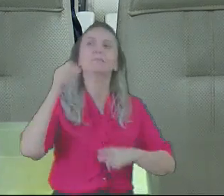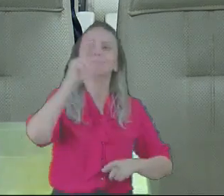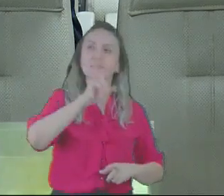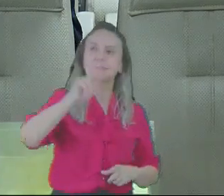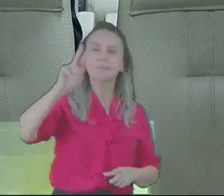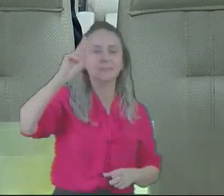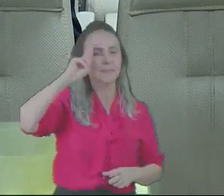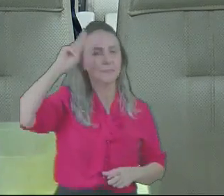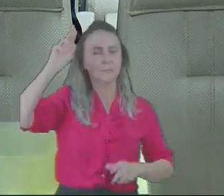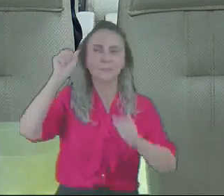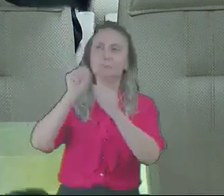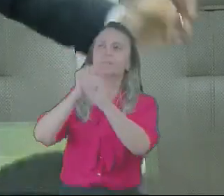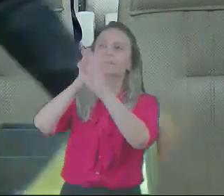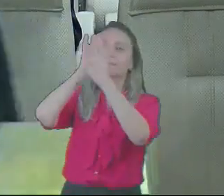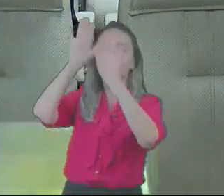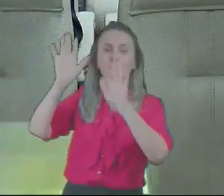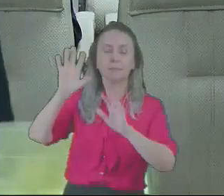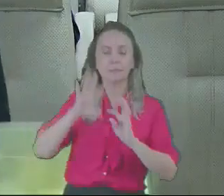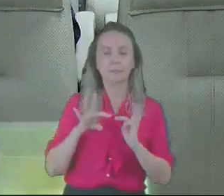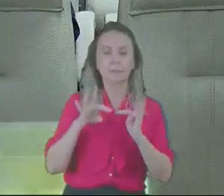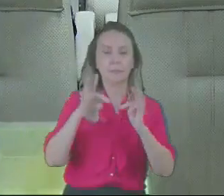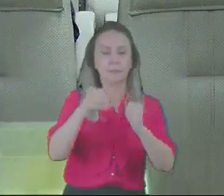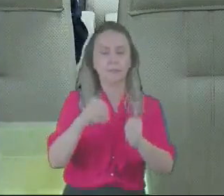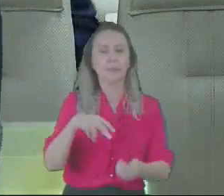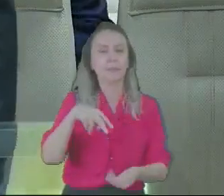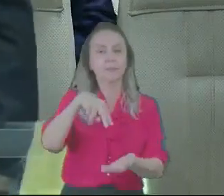vai ser glorificado fica de pé louvando o nome do